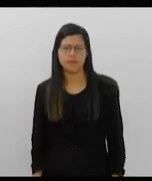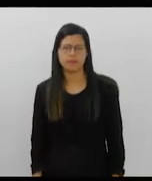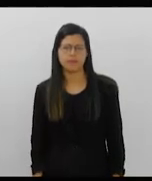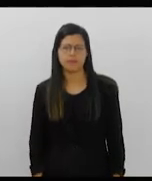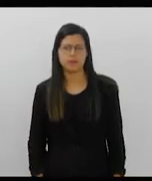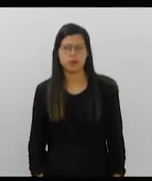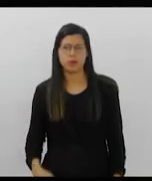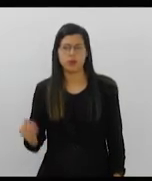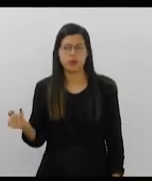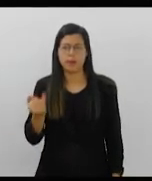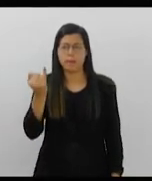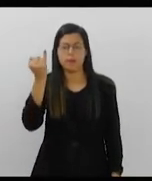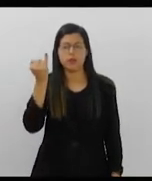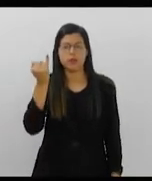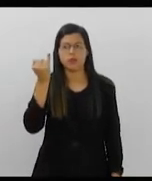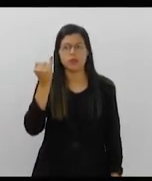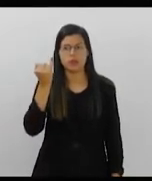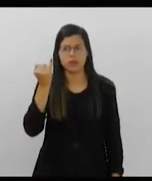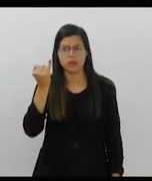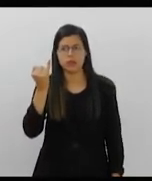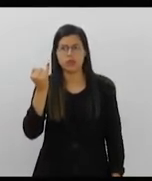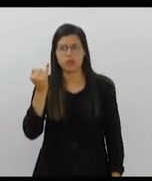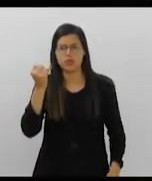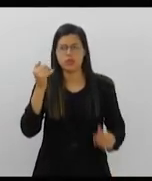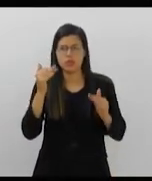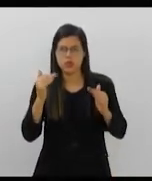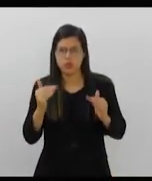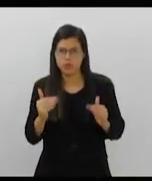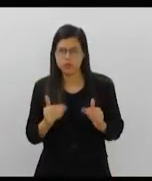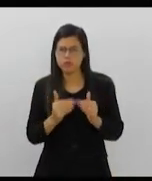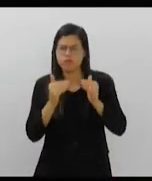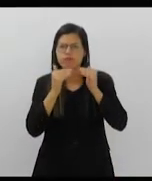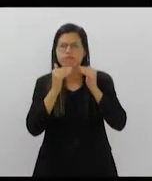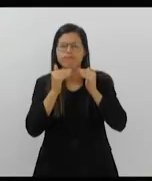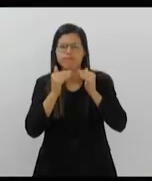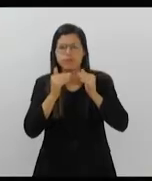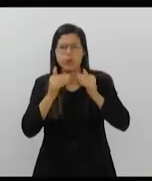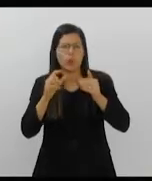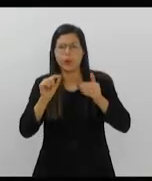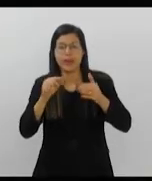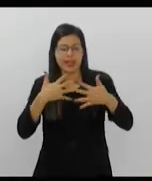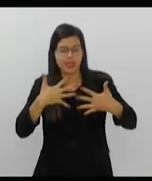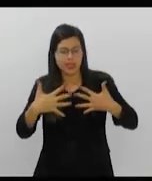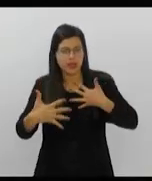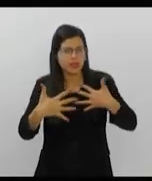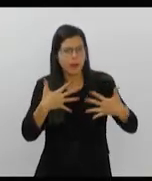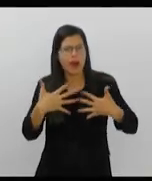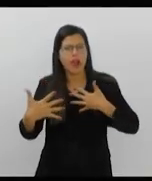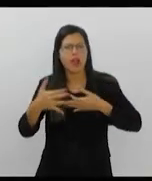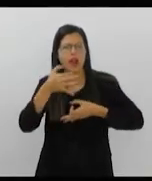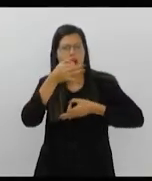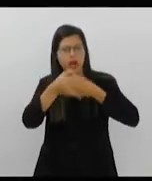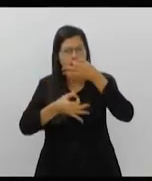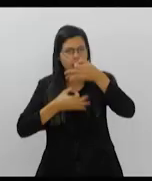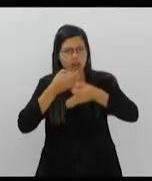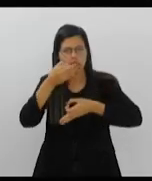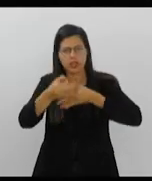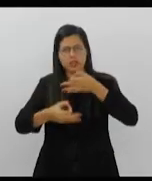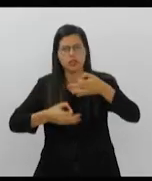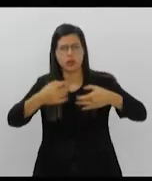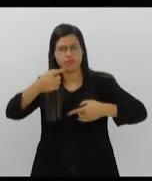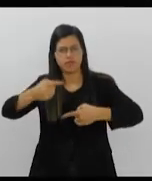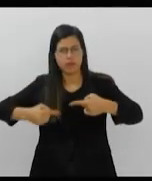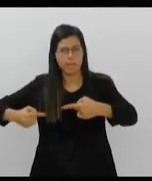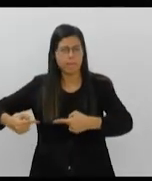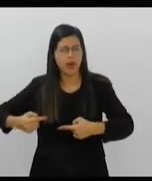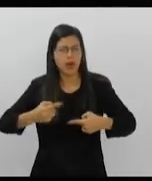O importante, e eu sou a favor total da transparência, da crítica, do debate,